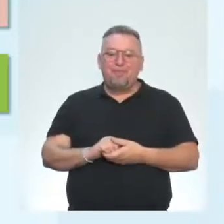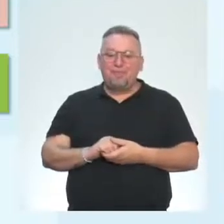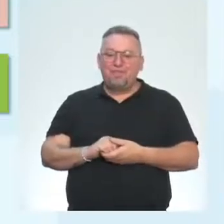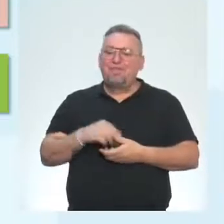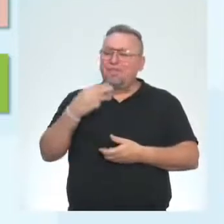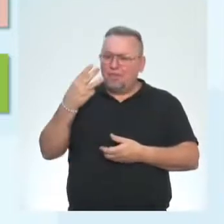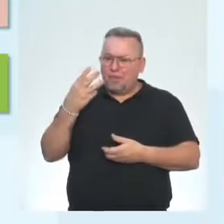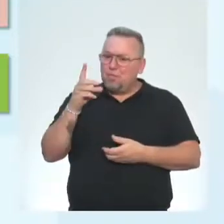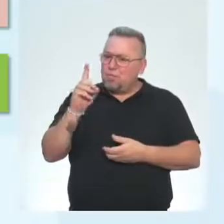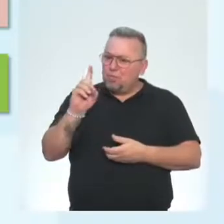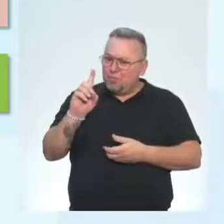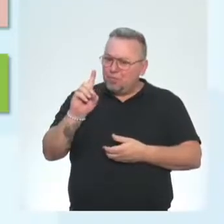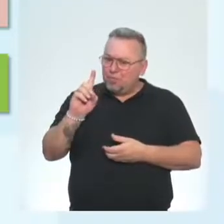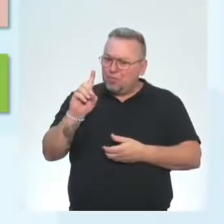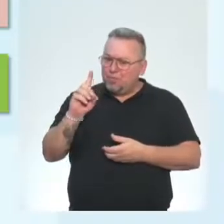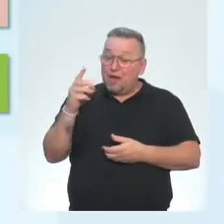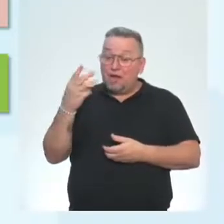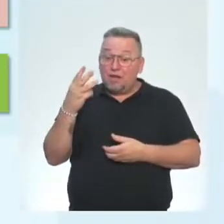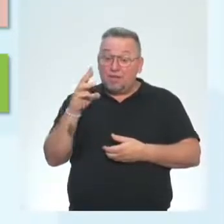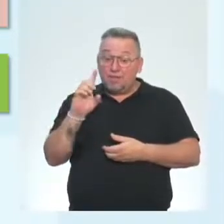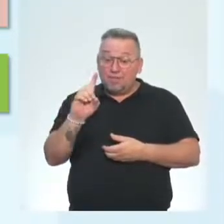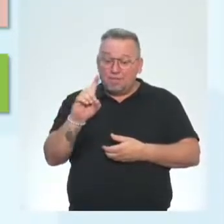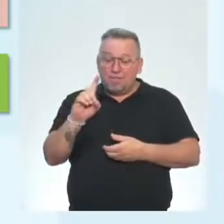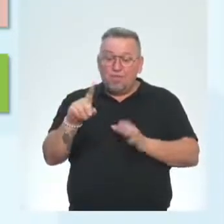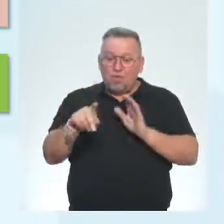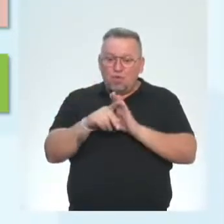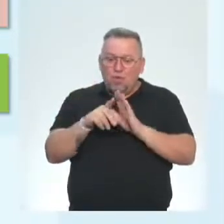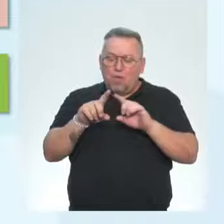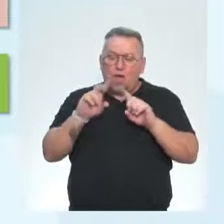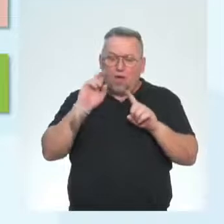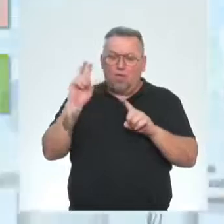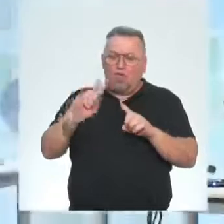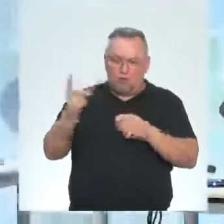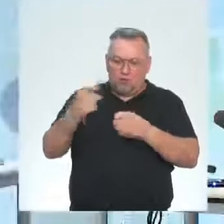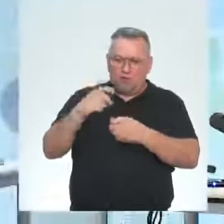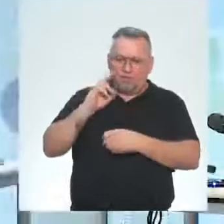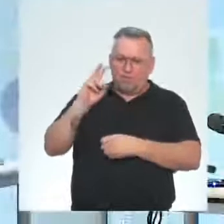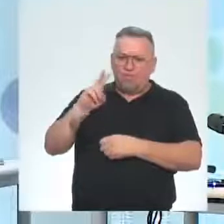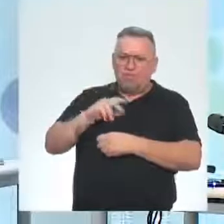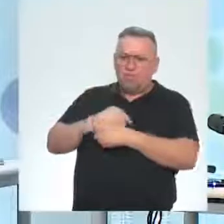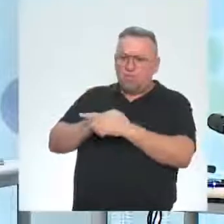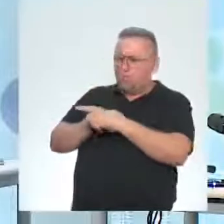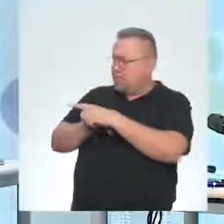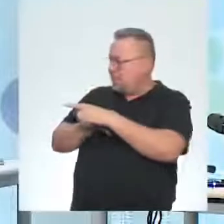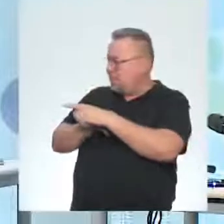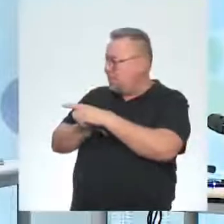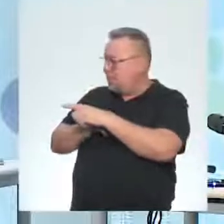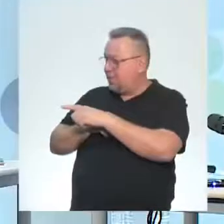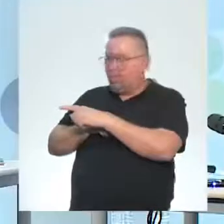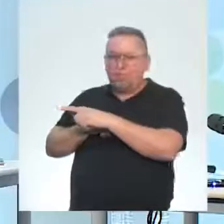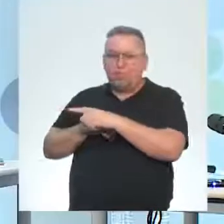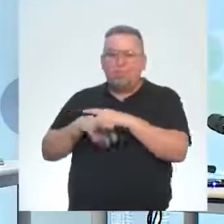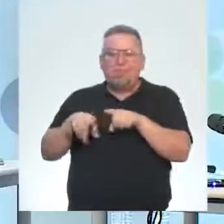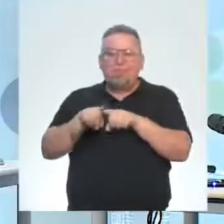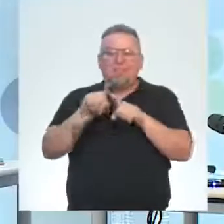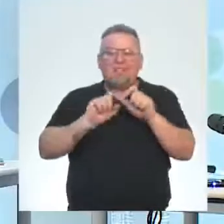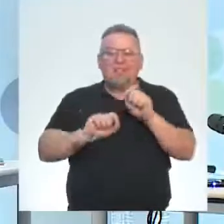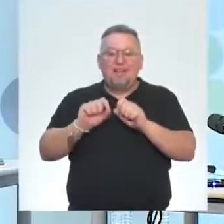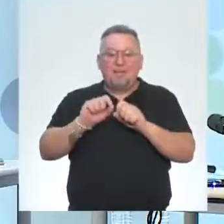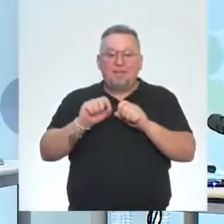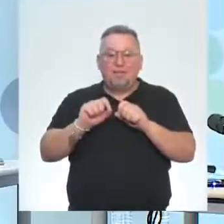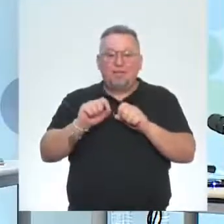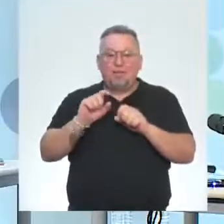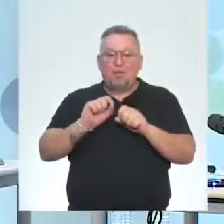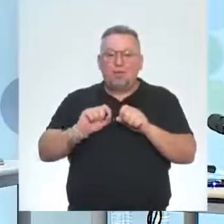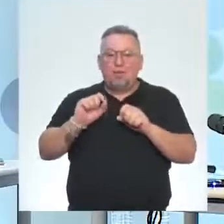3 dimensões, a terceira dimensão da figura. Então volta aqui para mim, ó. Volta para mim. Olha só. Nós temos aqui, ó, um objeto